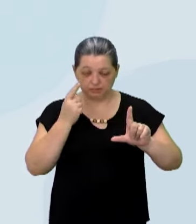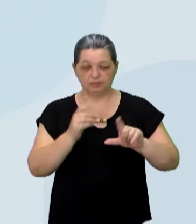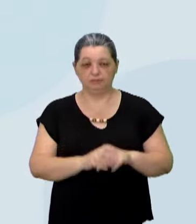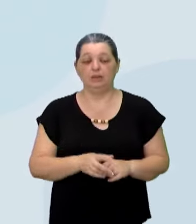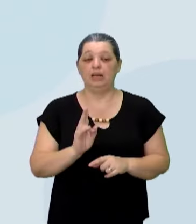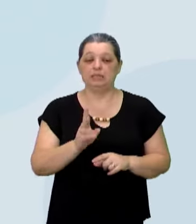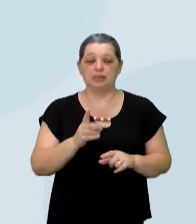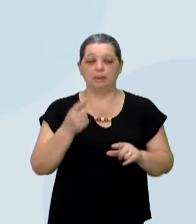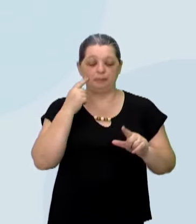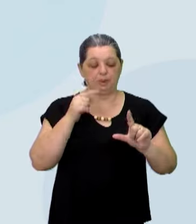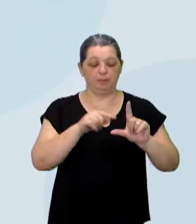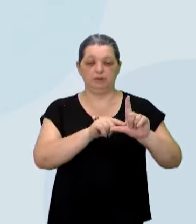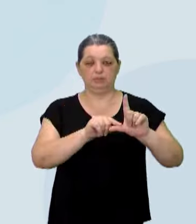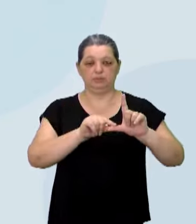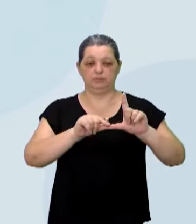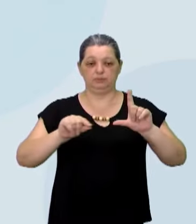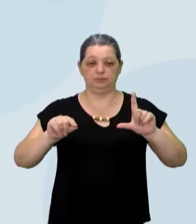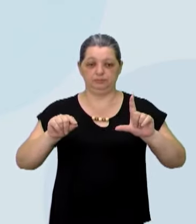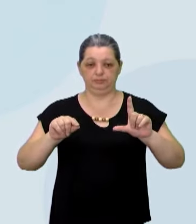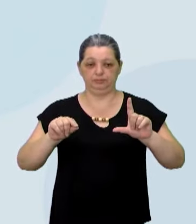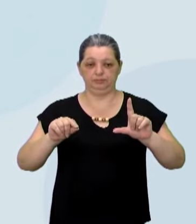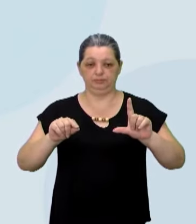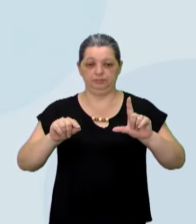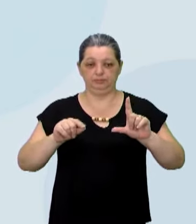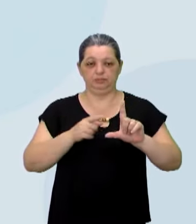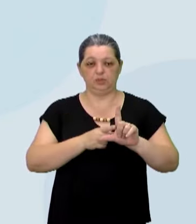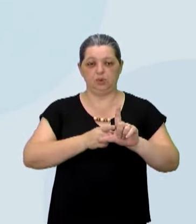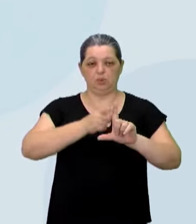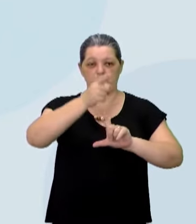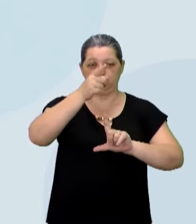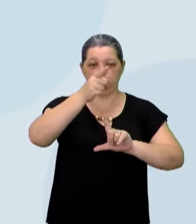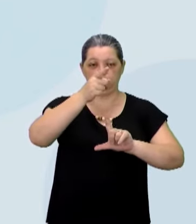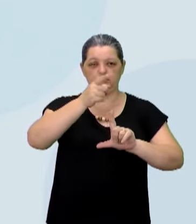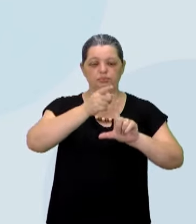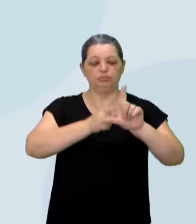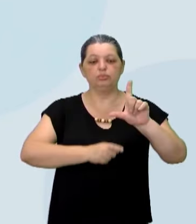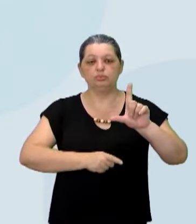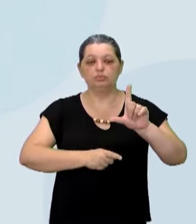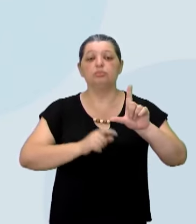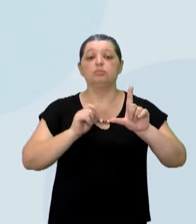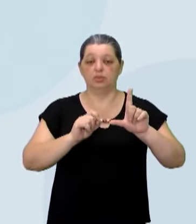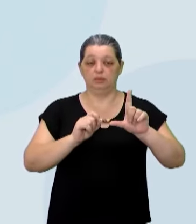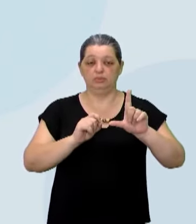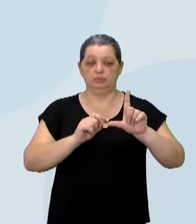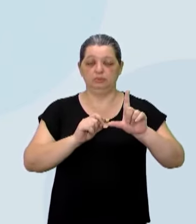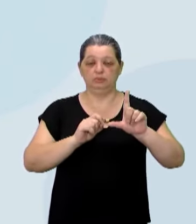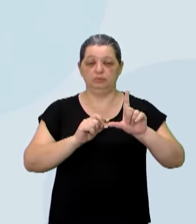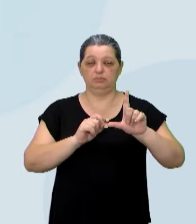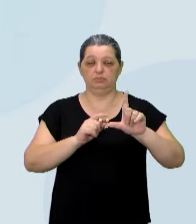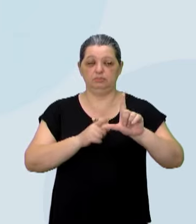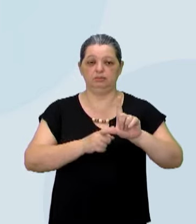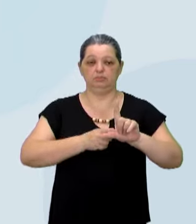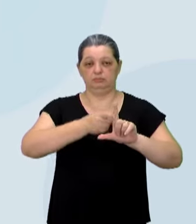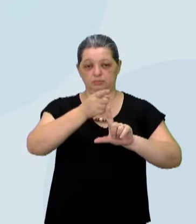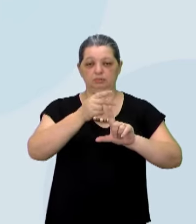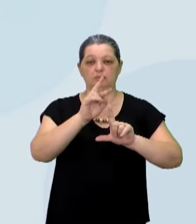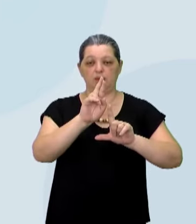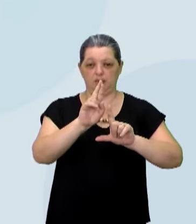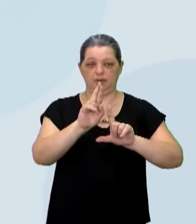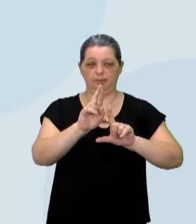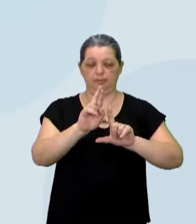tá? Na linha do menos 2, nessa de ou para cá ou para cá. Quem é que tá, hein? O único ponto que tá aí, Tony? É o ponto R. É o ponto